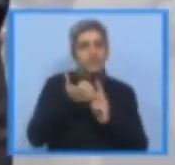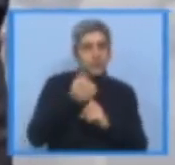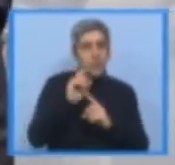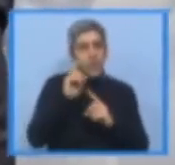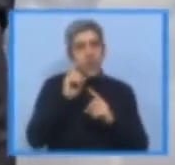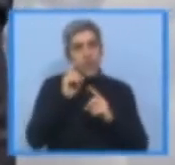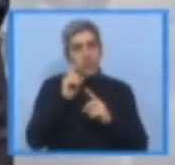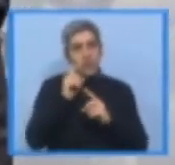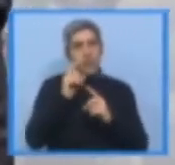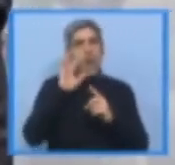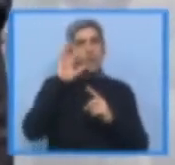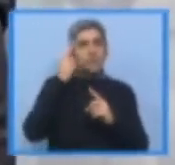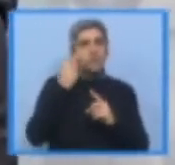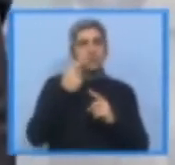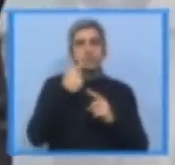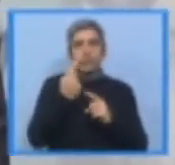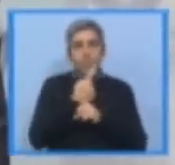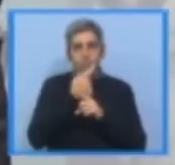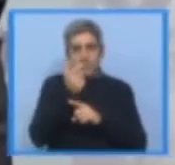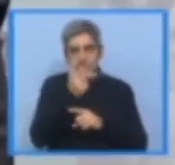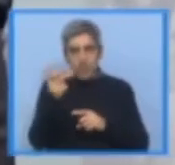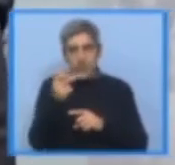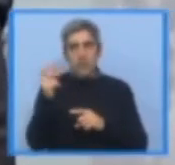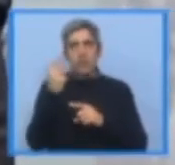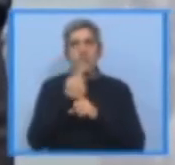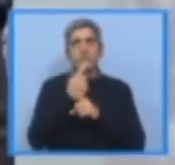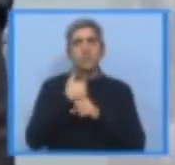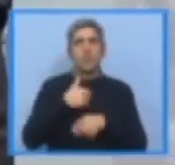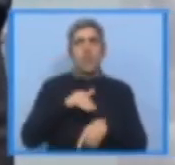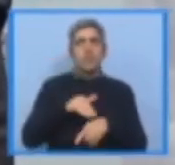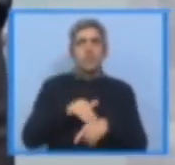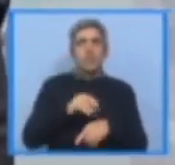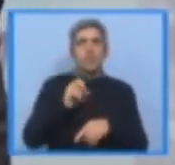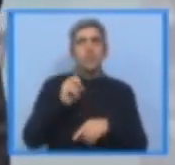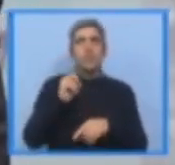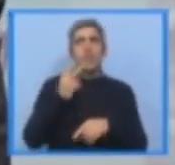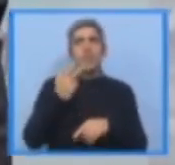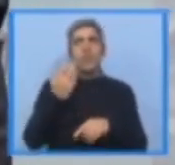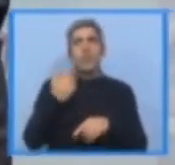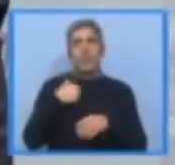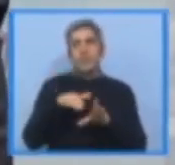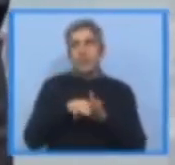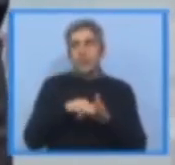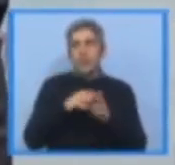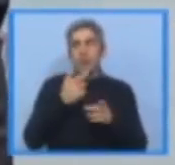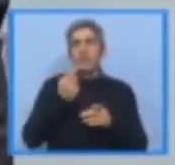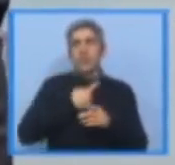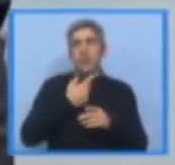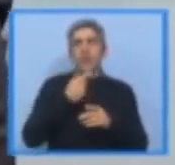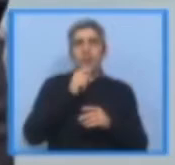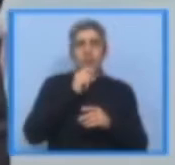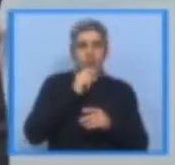acontecimento, perante uma afirmação, perante qualquer coisa que sejamos testemunhas ou sejamos protagonistas, sermos capazes